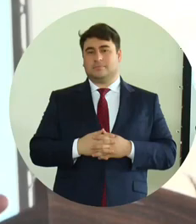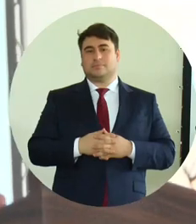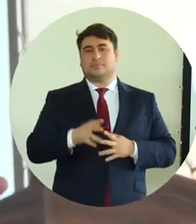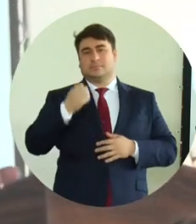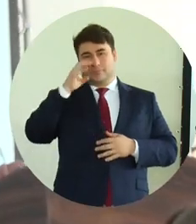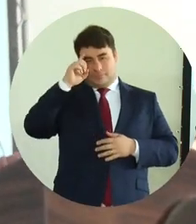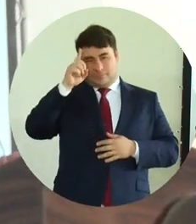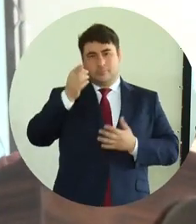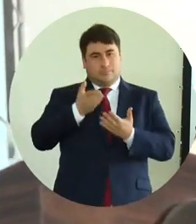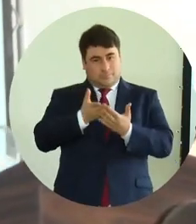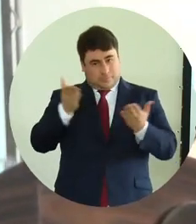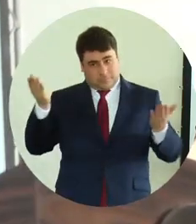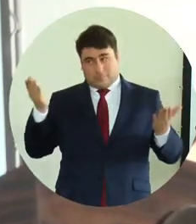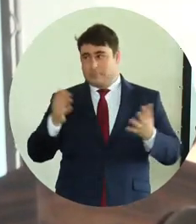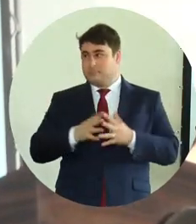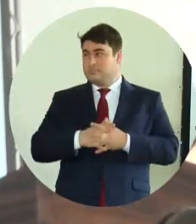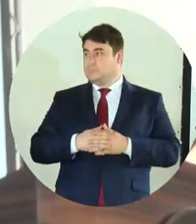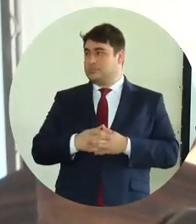Bom dia a todos.